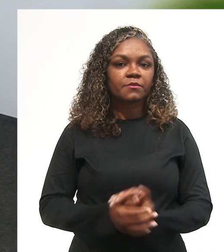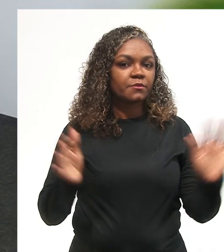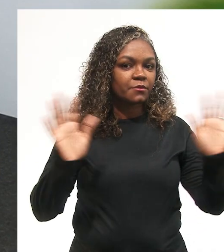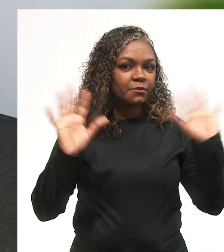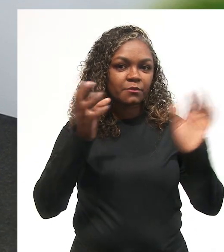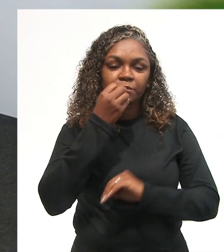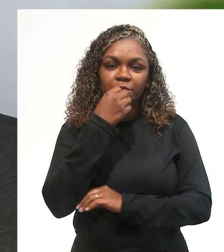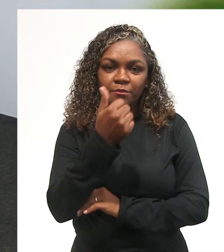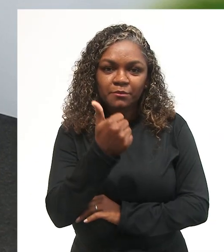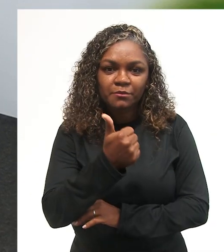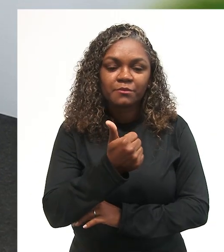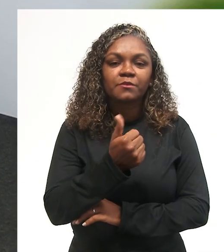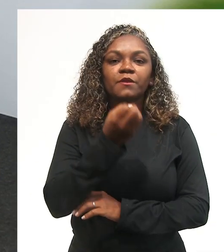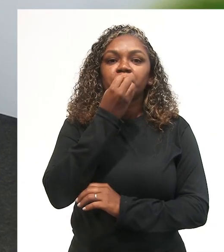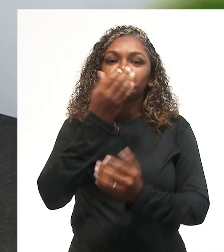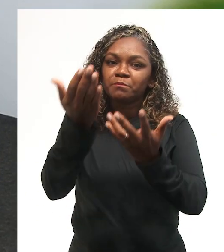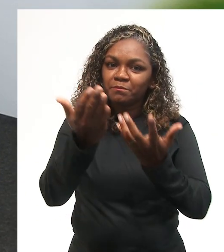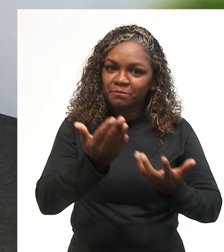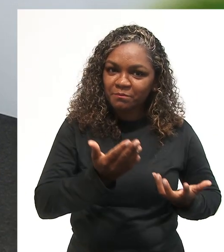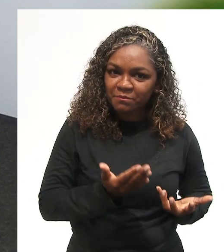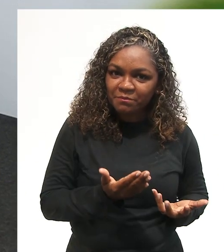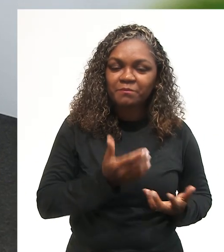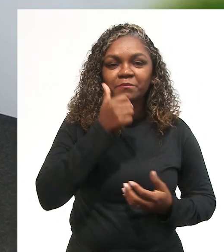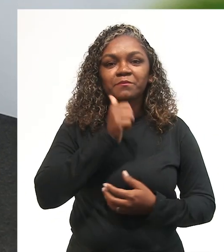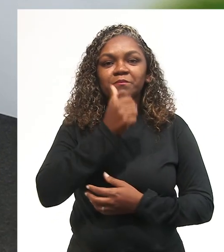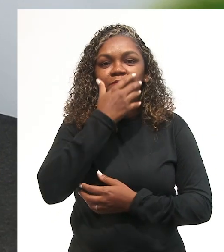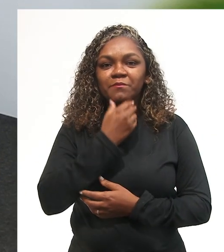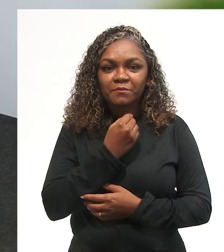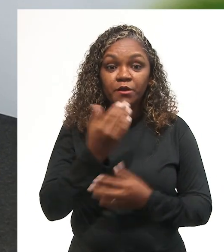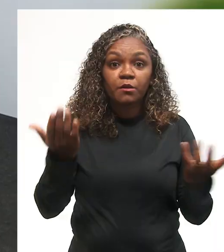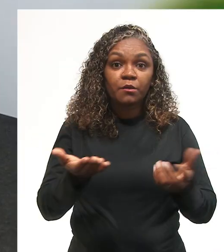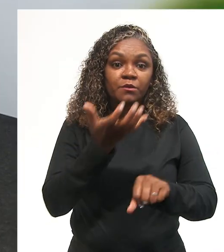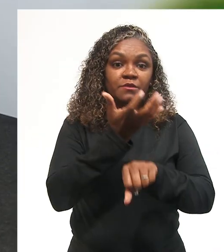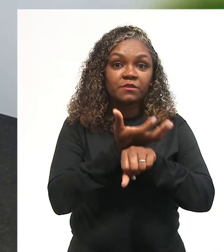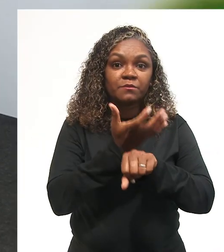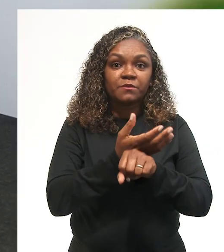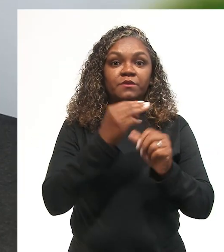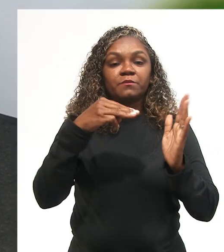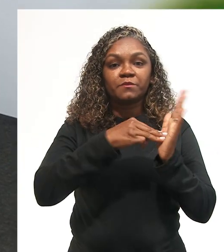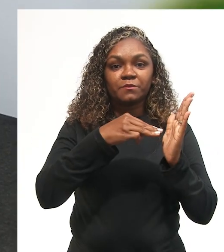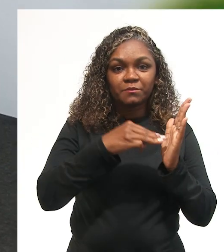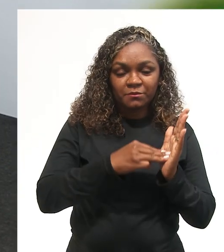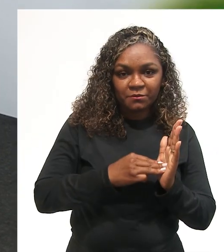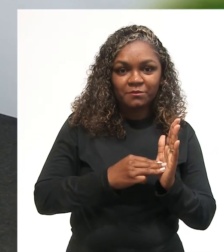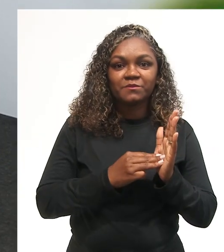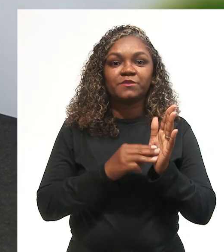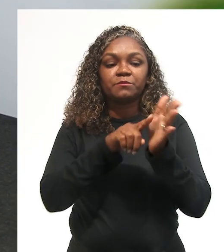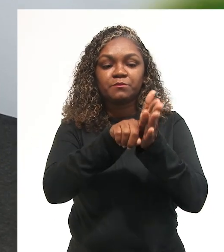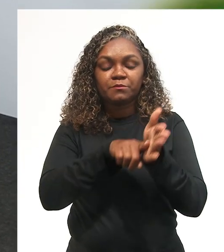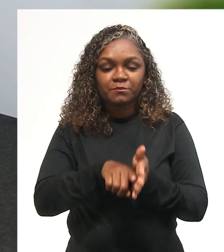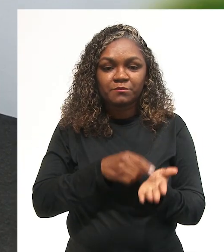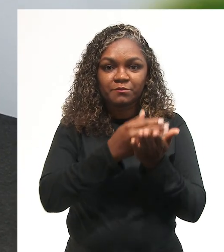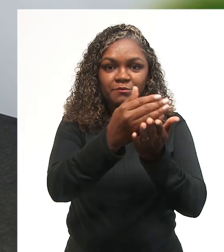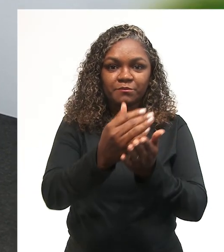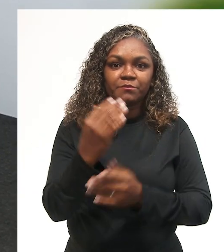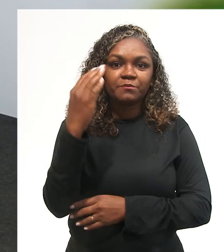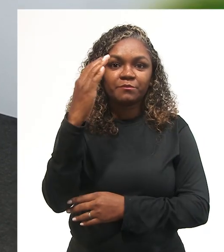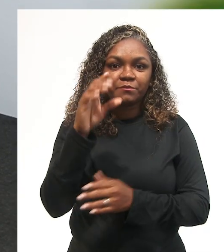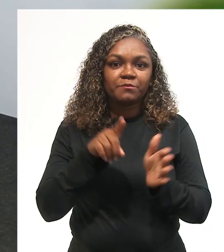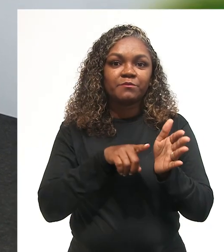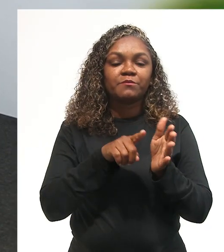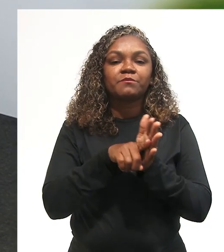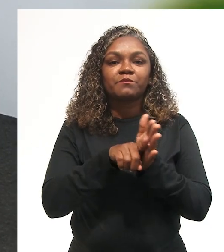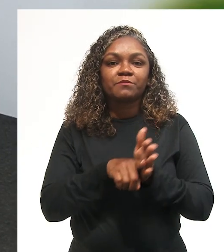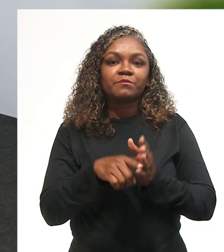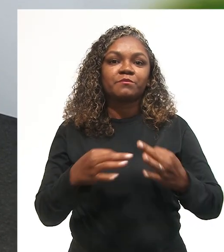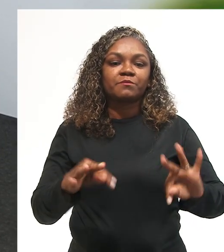Olá, tudo bem? Seja mais uma vez muito bem-vindo, muito bem-vinda à nossa disciplina de Metodologia de Pesquisa e Iniciação